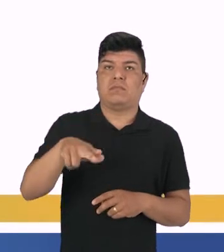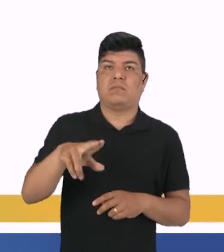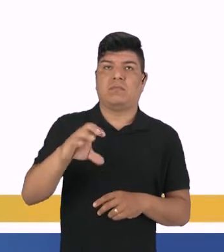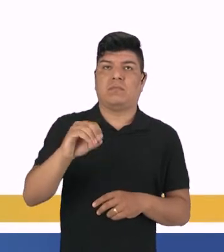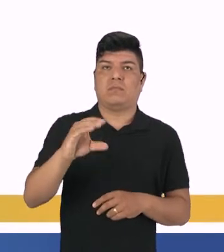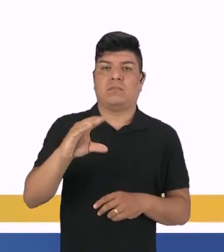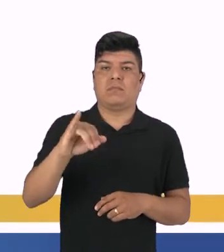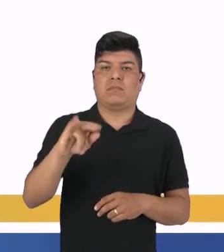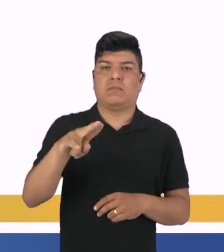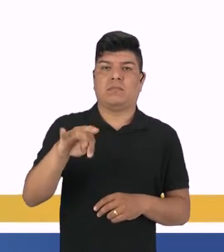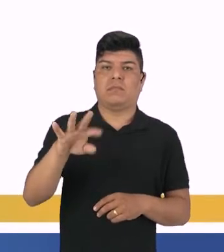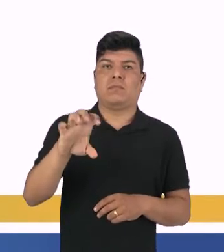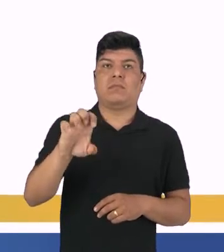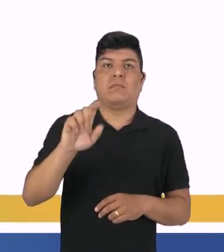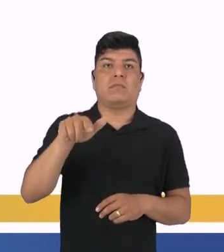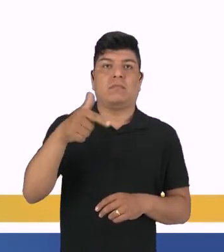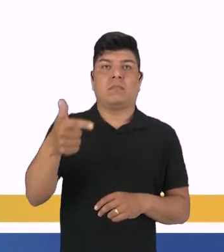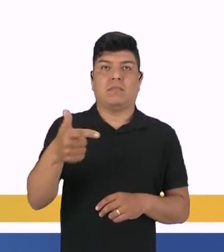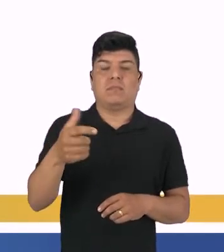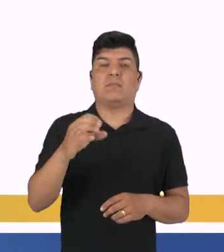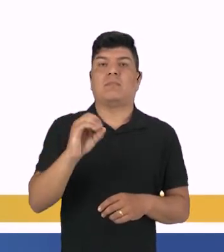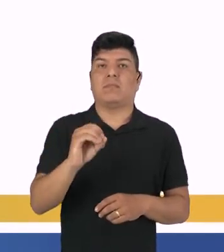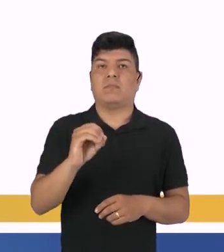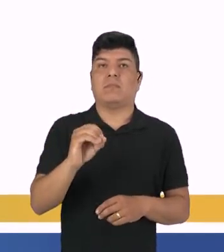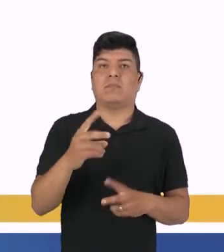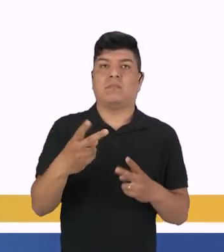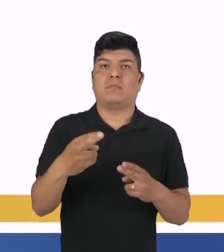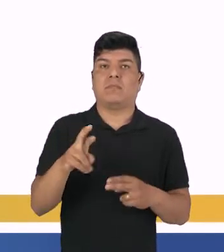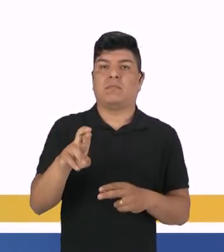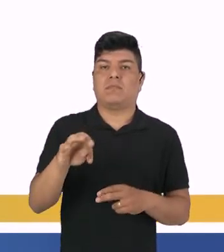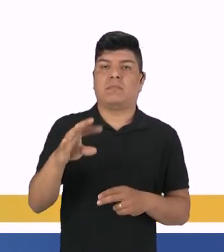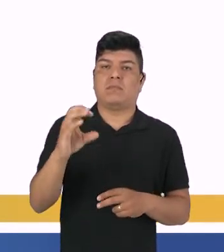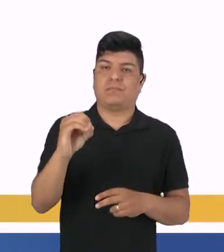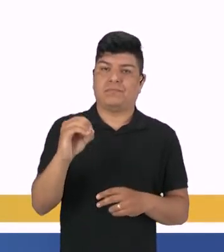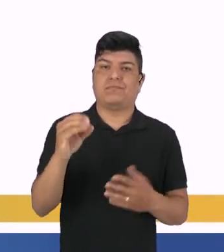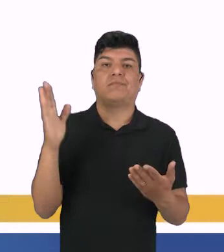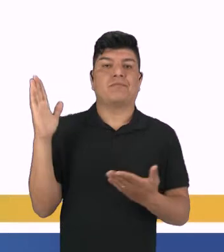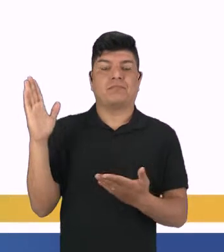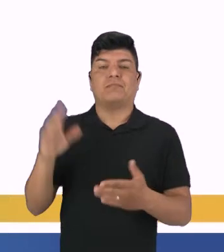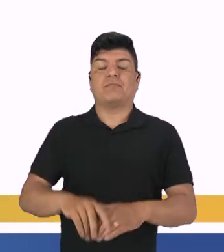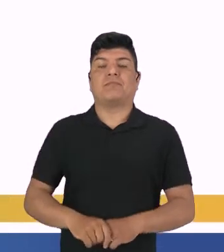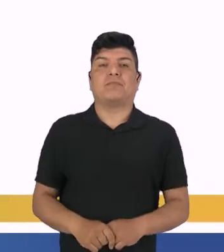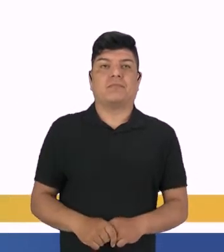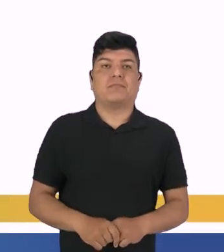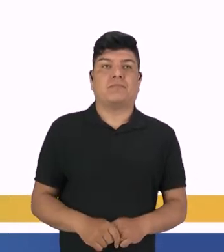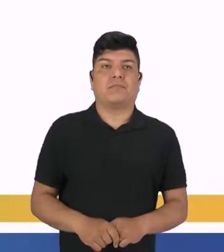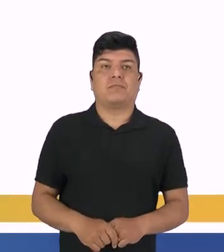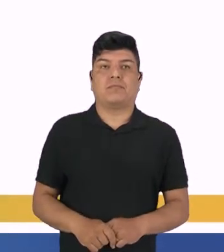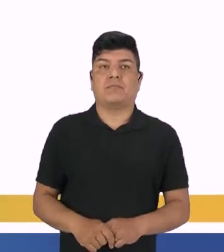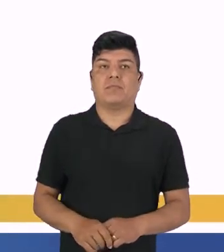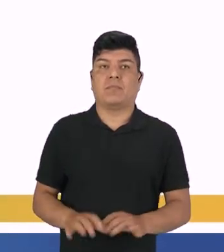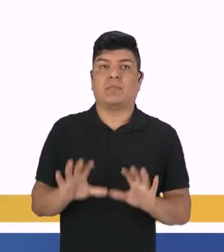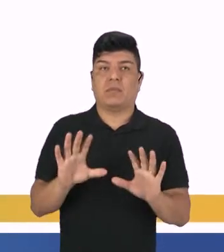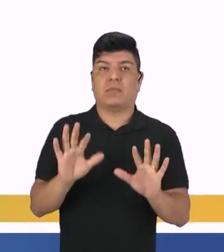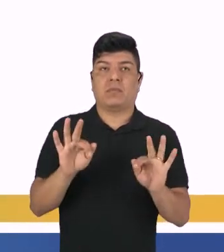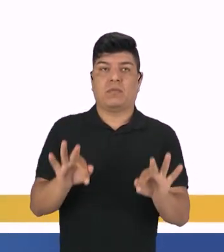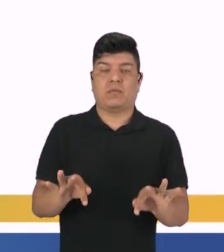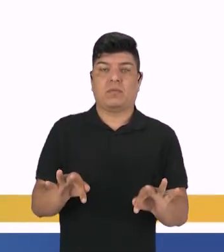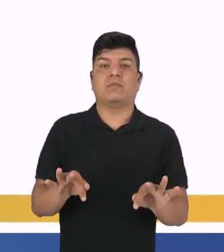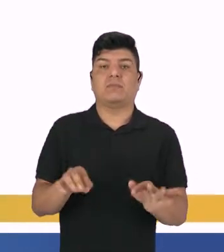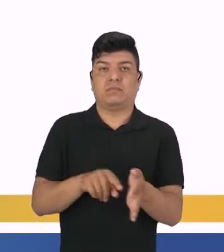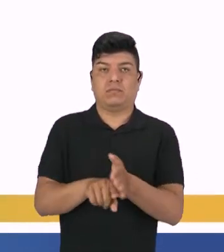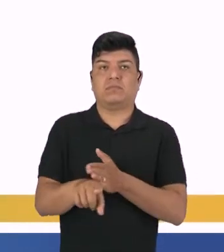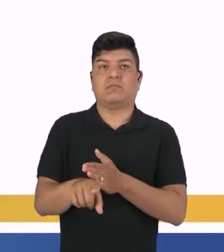de quociente, e o resto, no caso o resto foi 0, essa divisão é exata, né? Ok? Então, aí finalizando